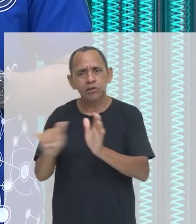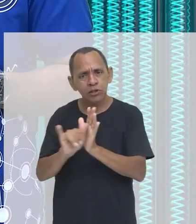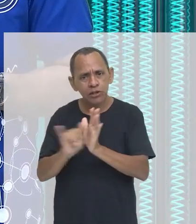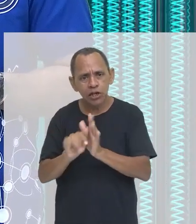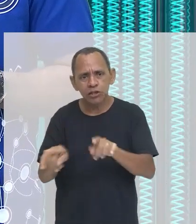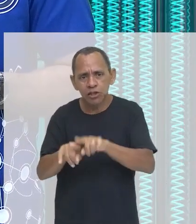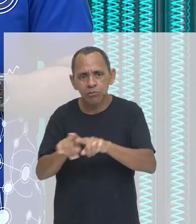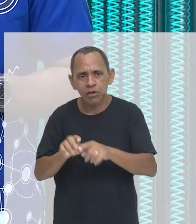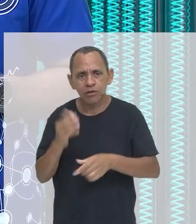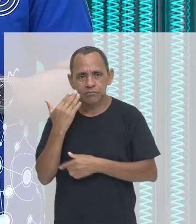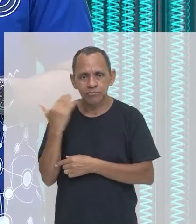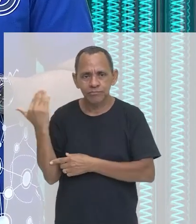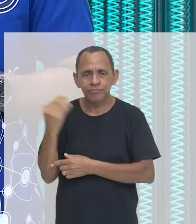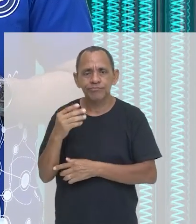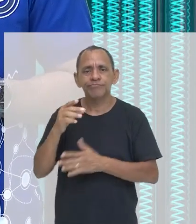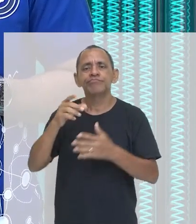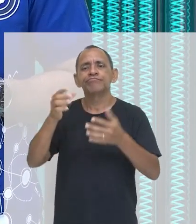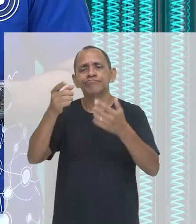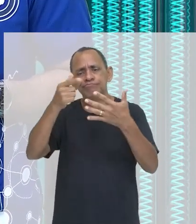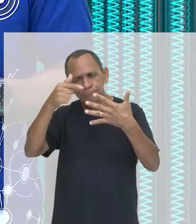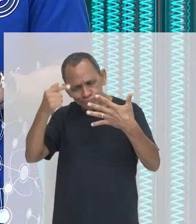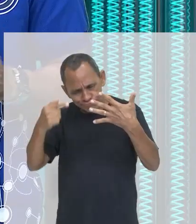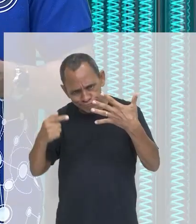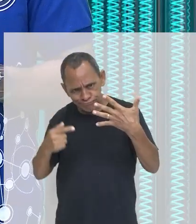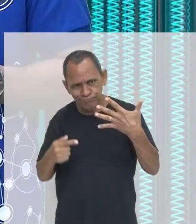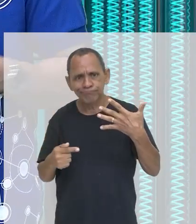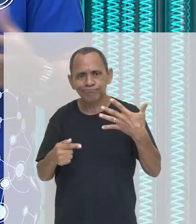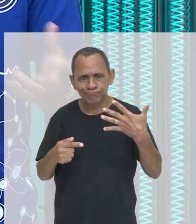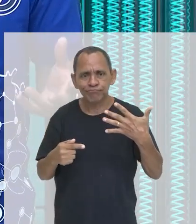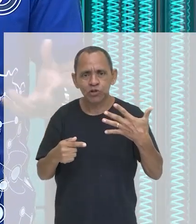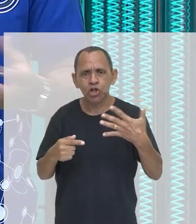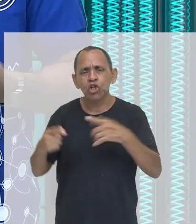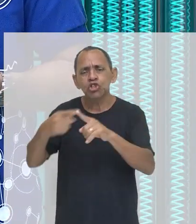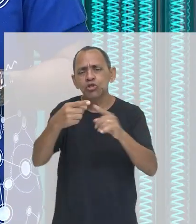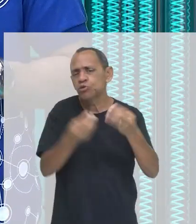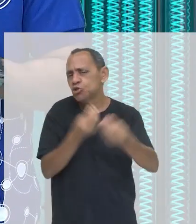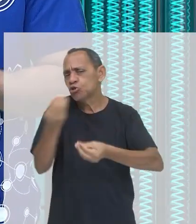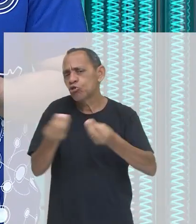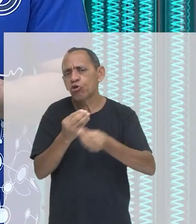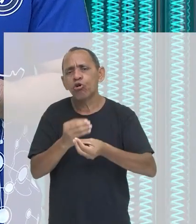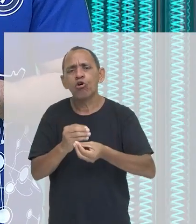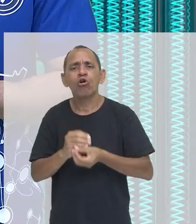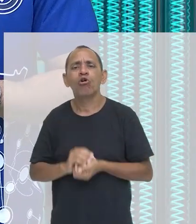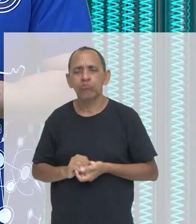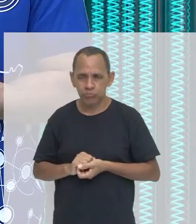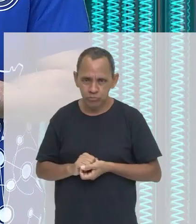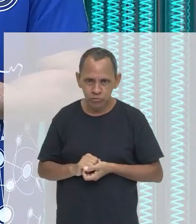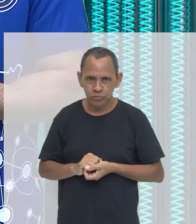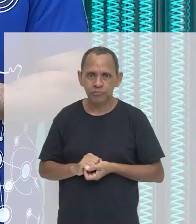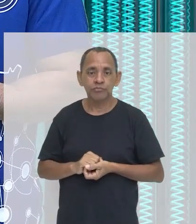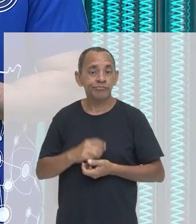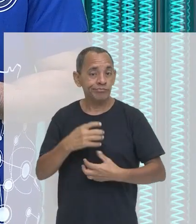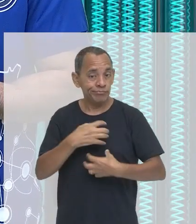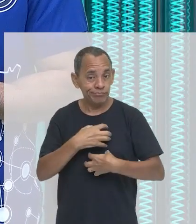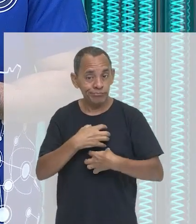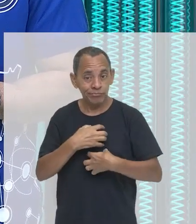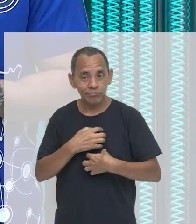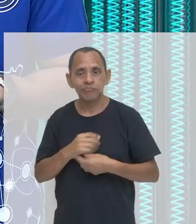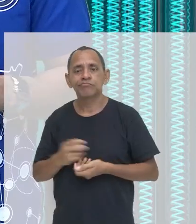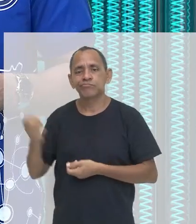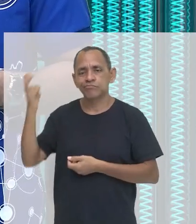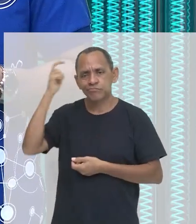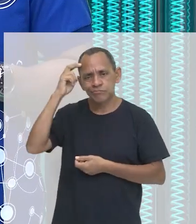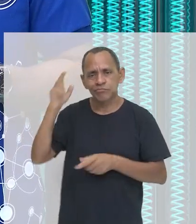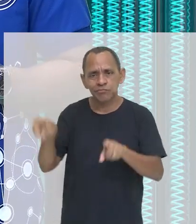Ways of Expressing Culture and Identity. Maneiras, modos, jeitos de expressar cultura e